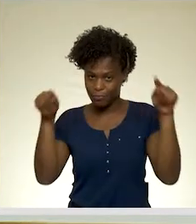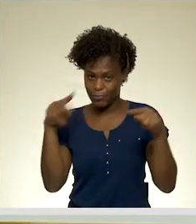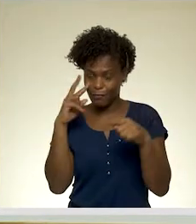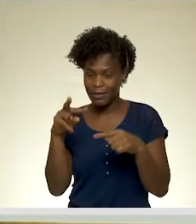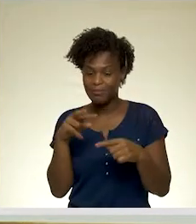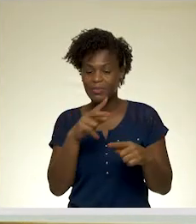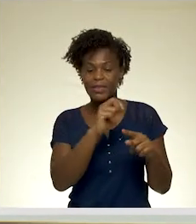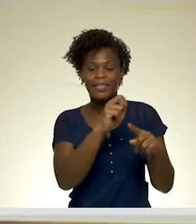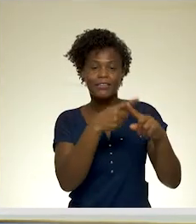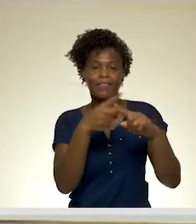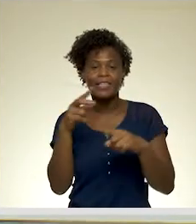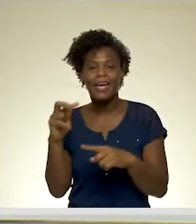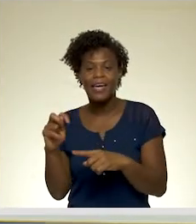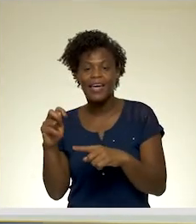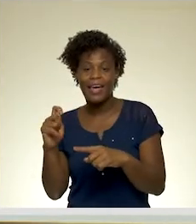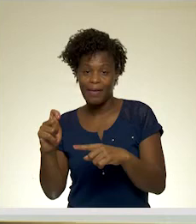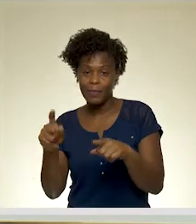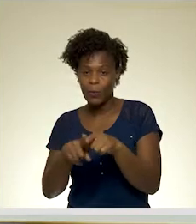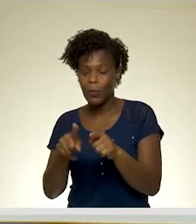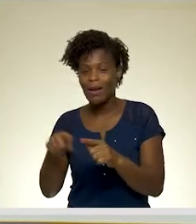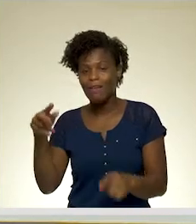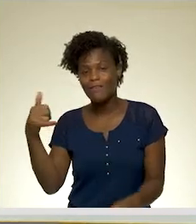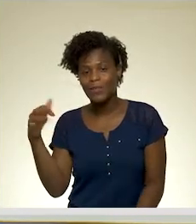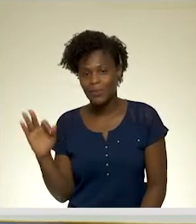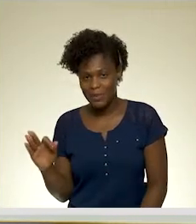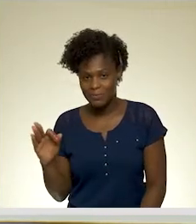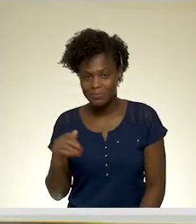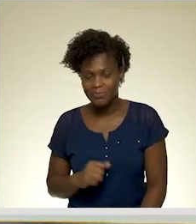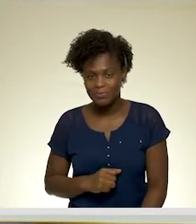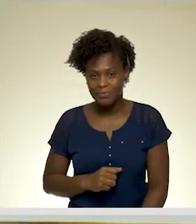Vezes E é igual a 24.